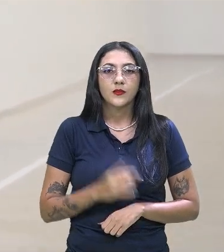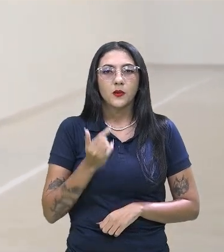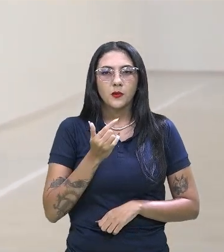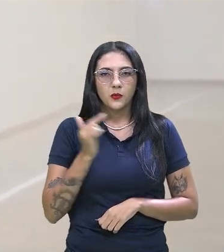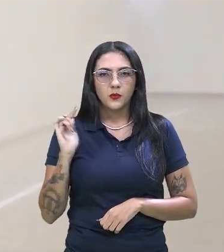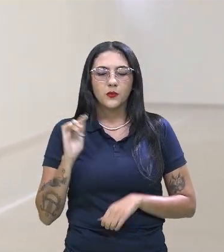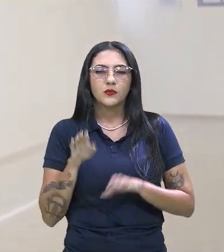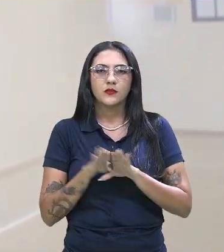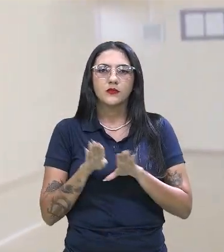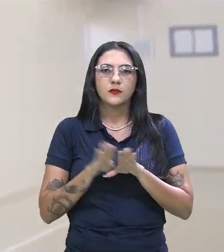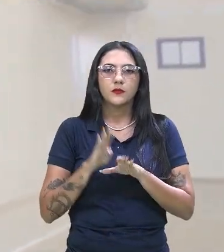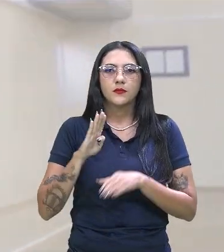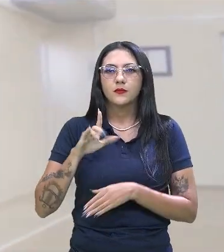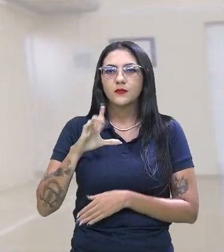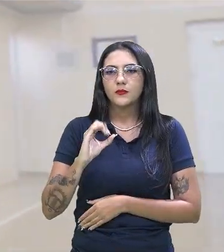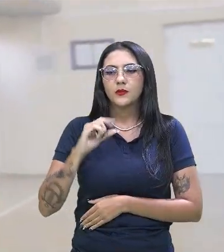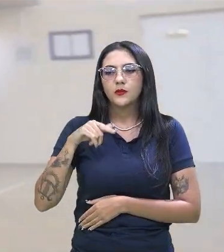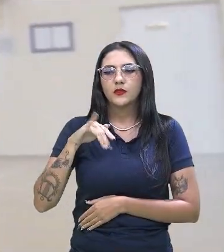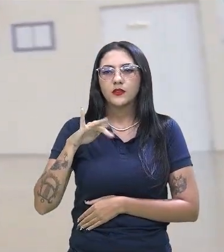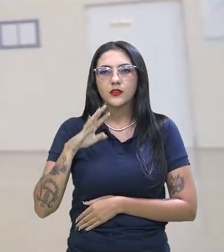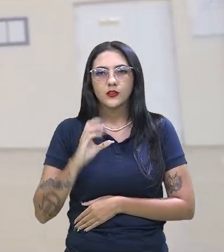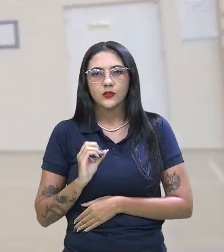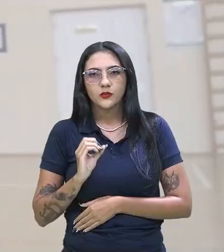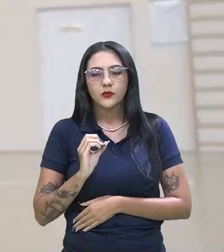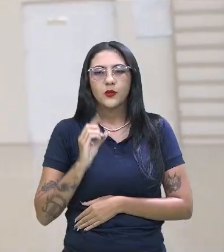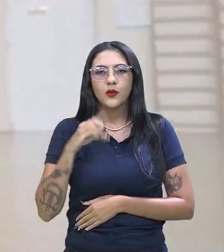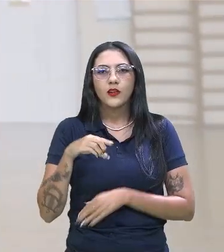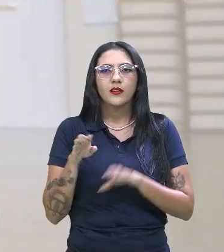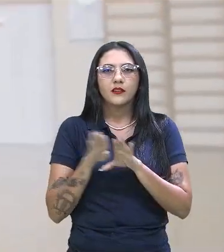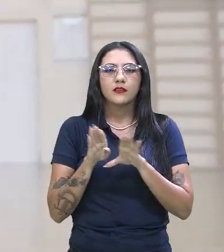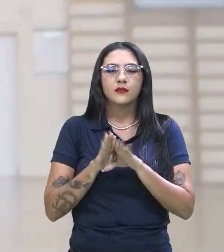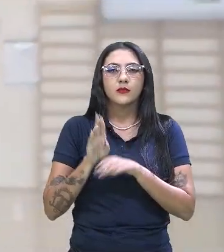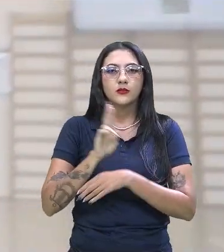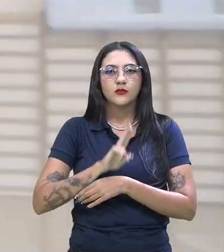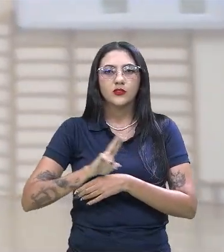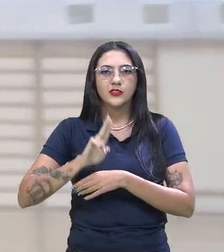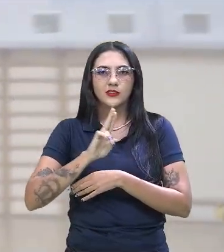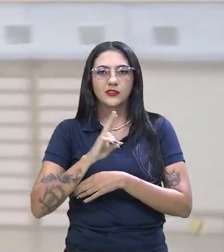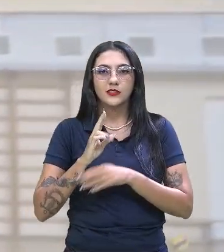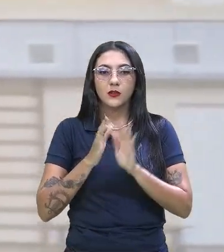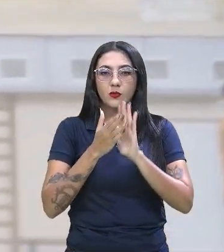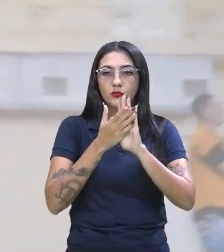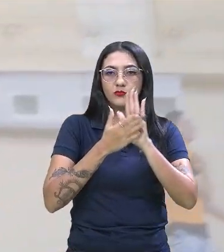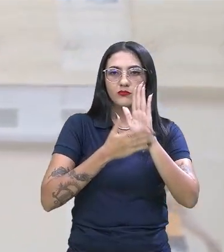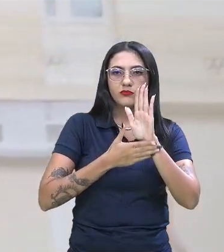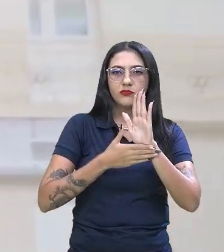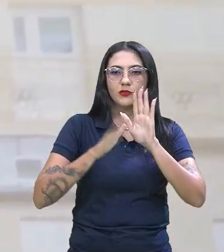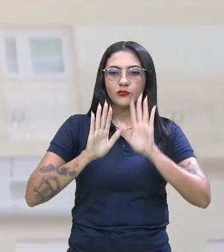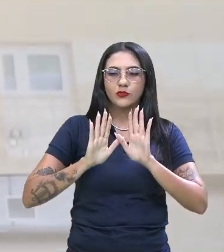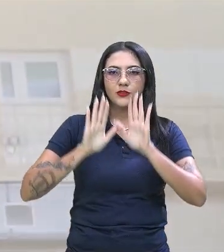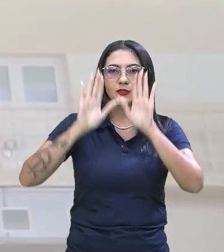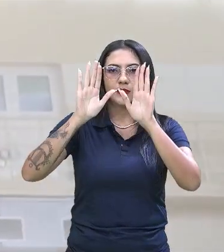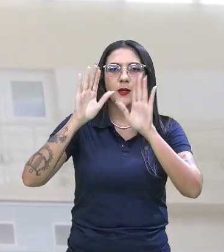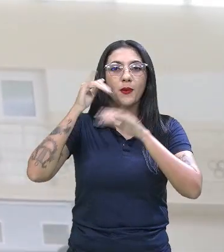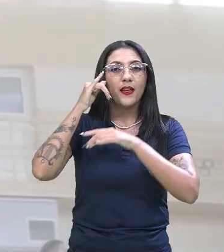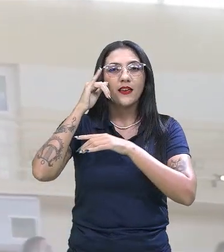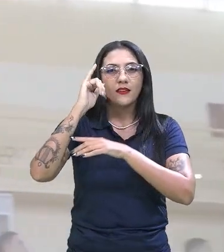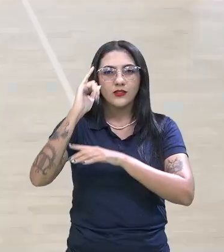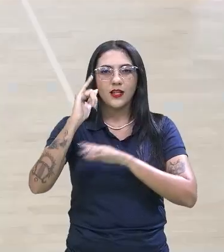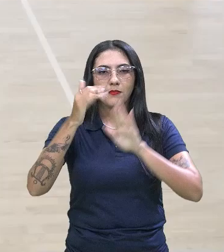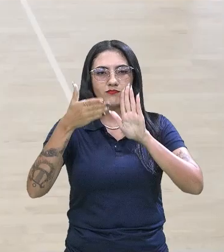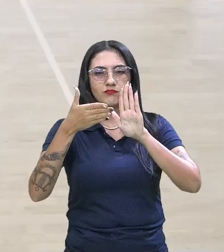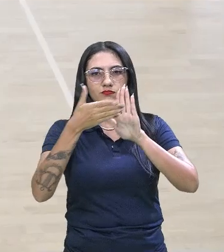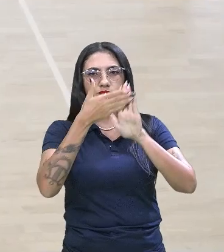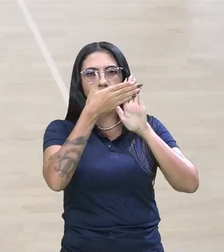o ataque e é feito próximo à rede com os dois braços erguidos e esticados. Tem como objetivo